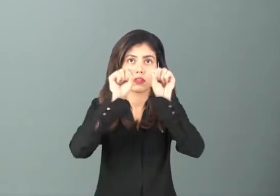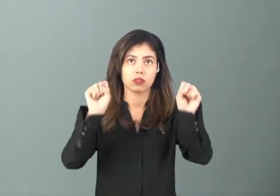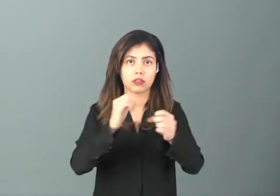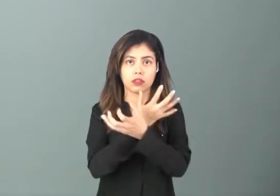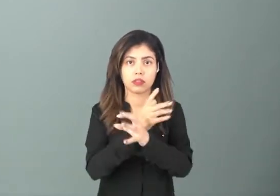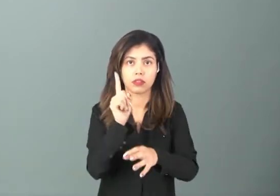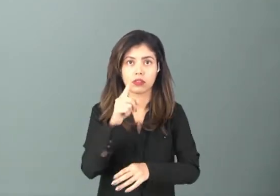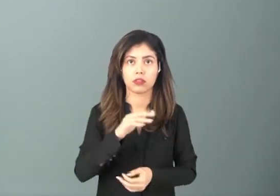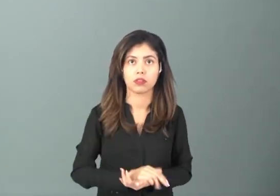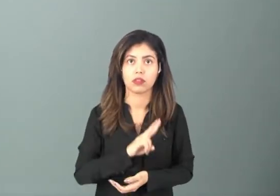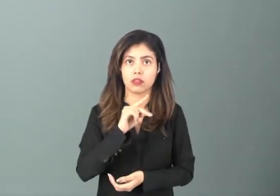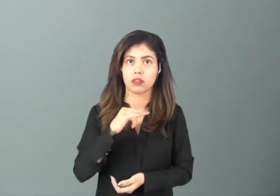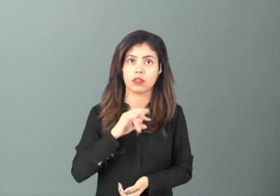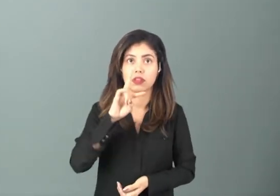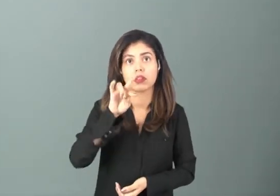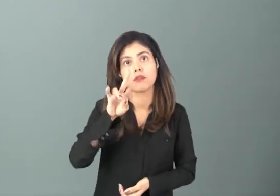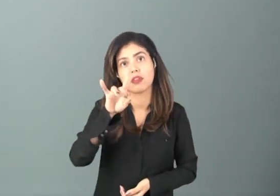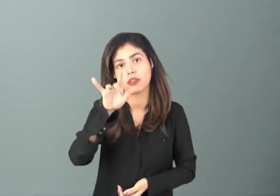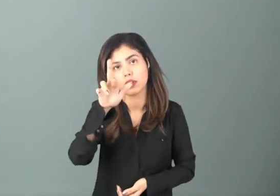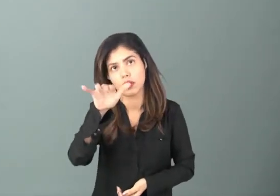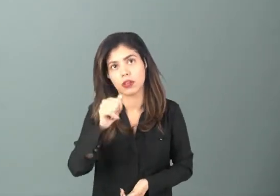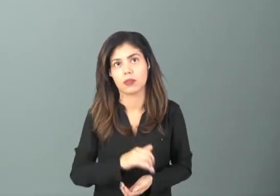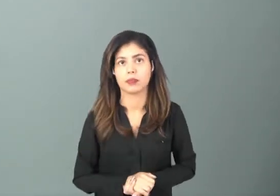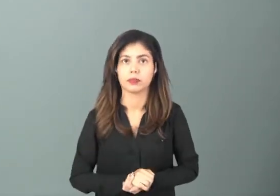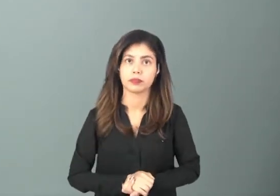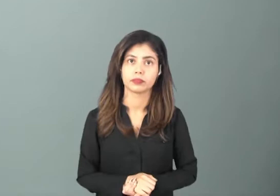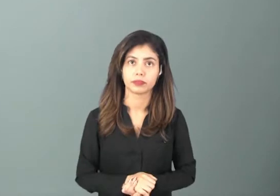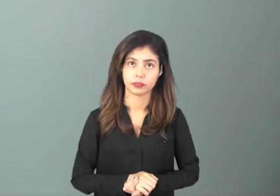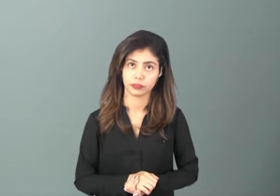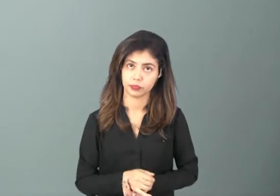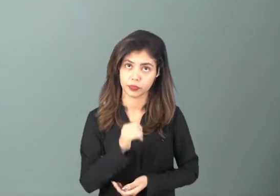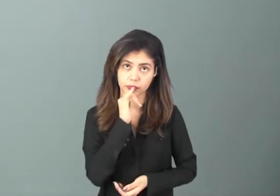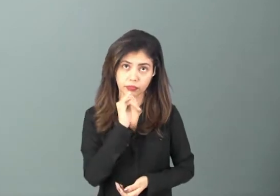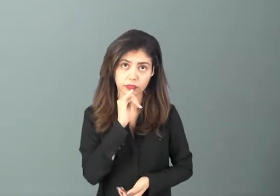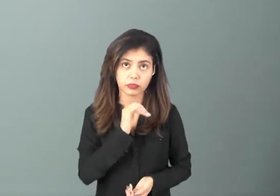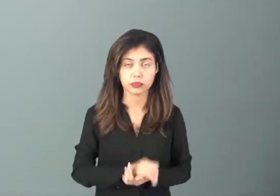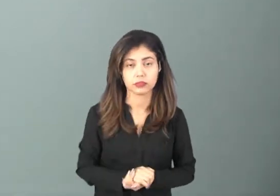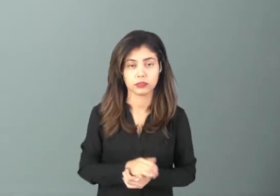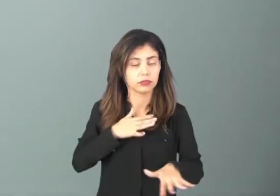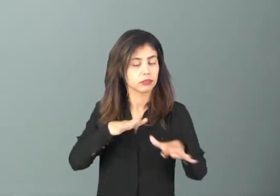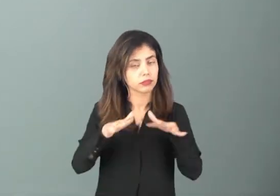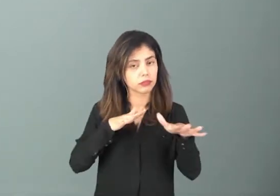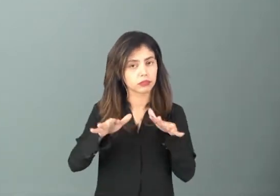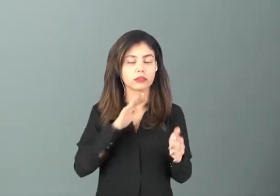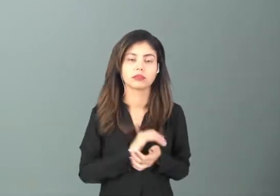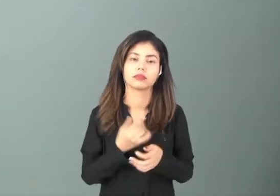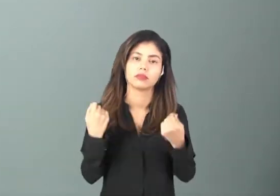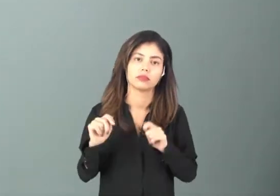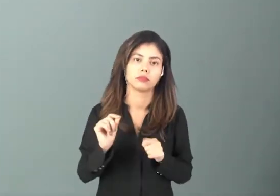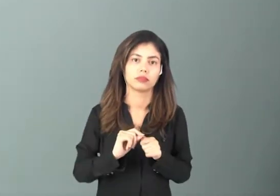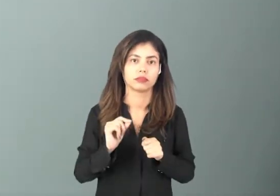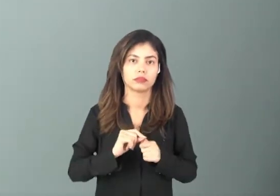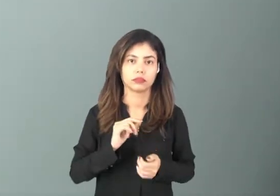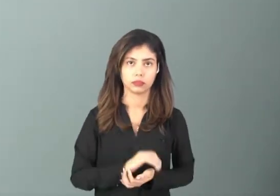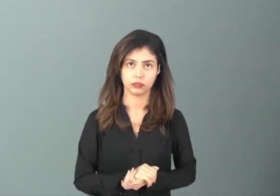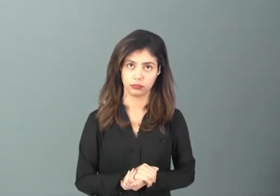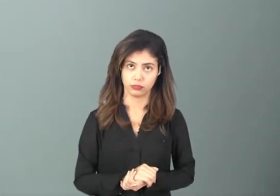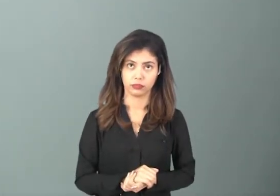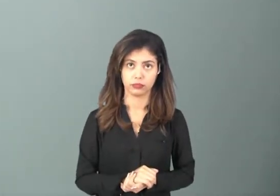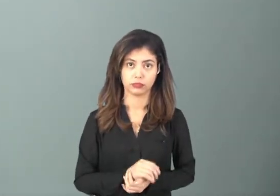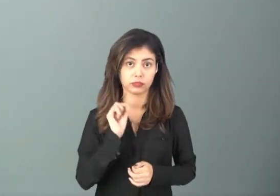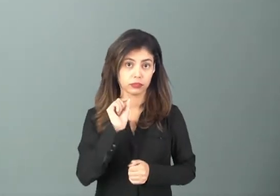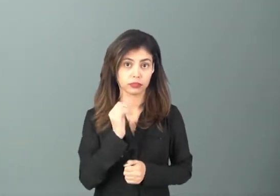não estriado ele também vai ter uma contração involuntária tá por exemplo as movimentações na que a gente precisa fazer né